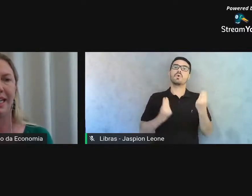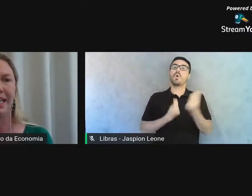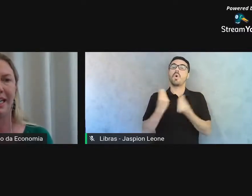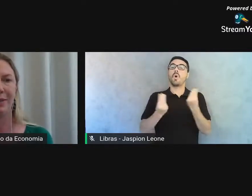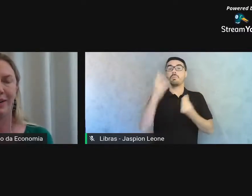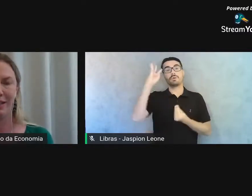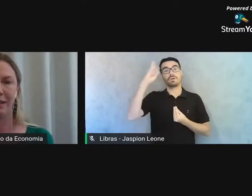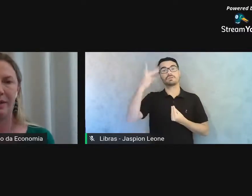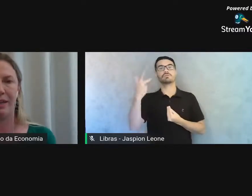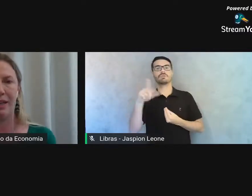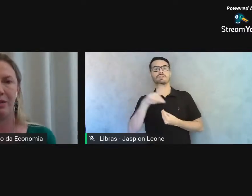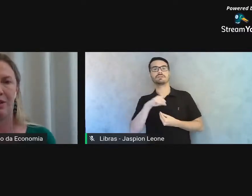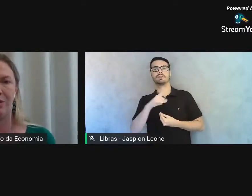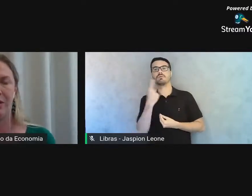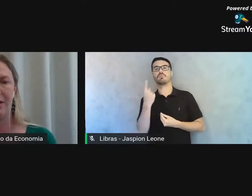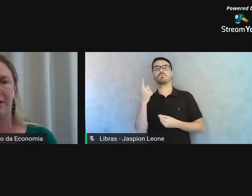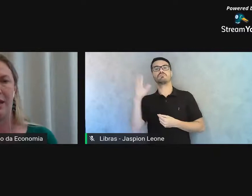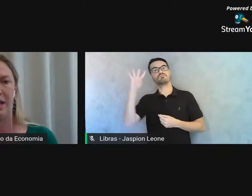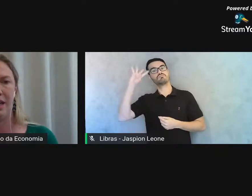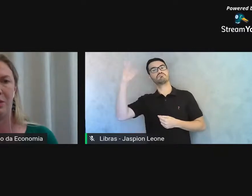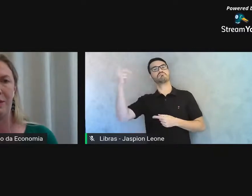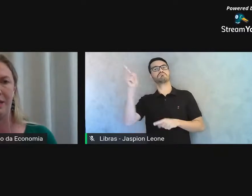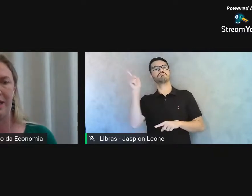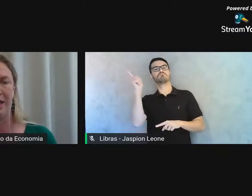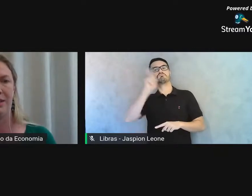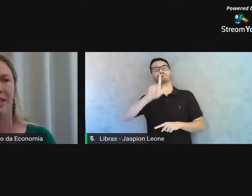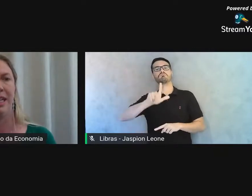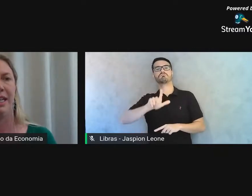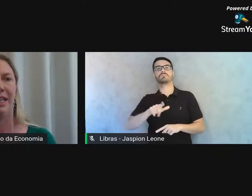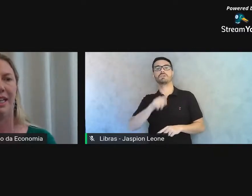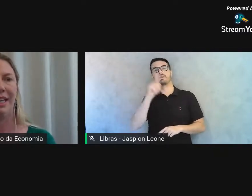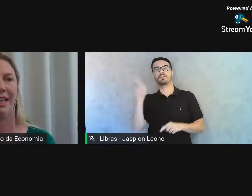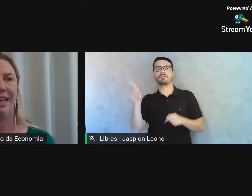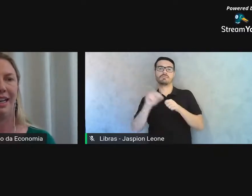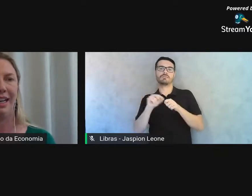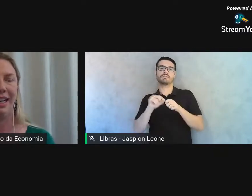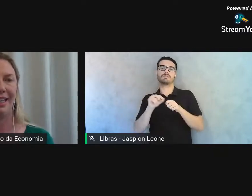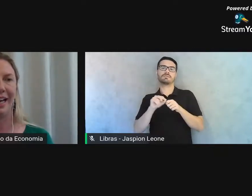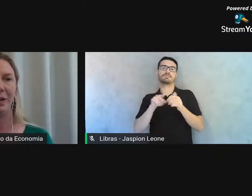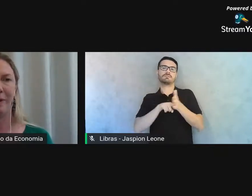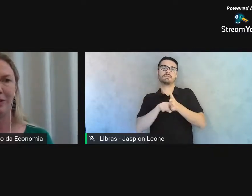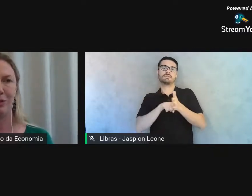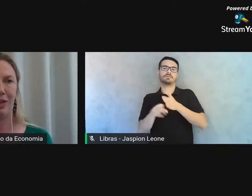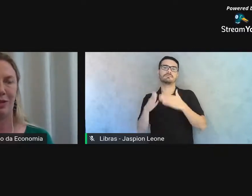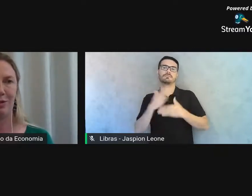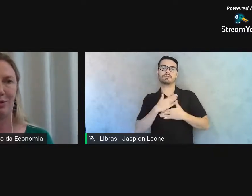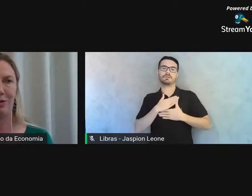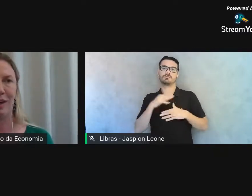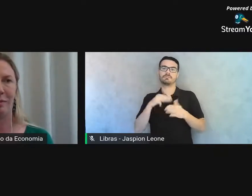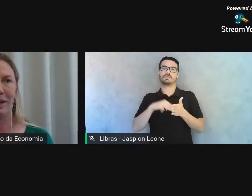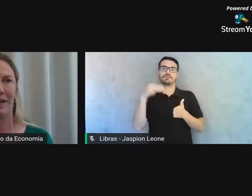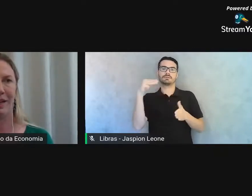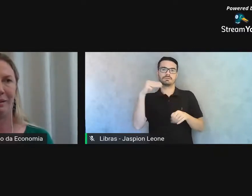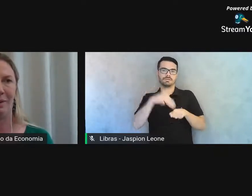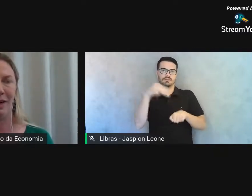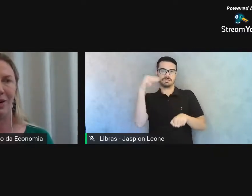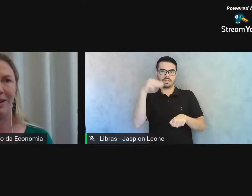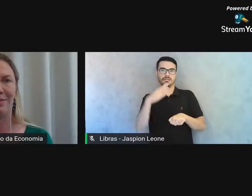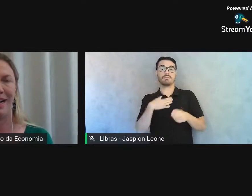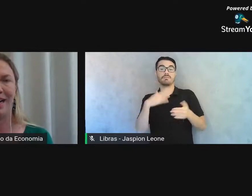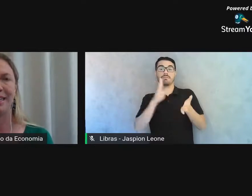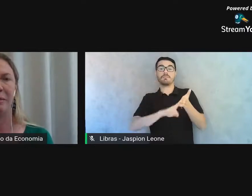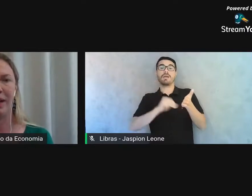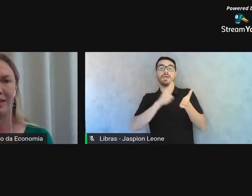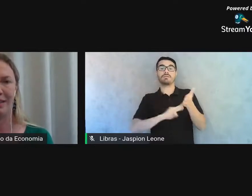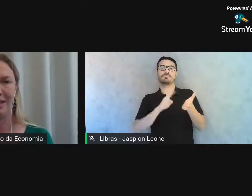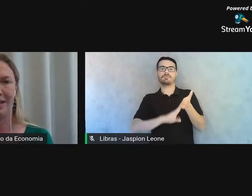E foi exatamente isso que eu fiz no mestrado. E aí o método científico vem para